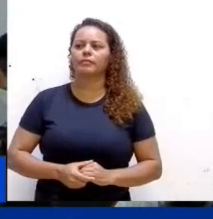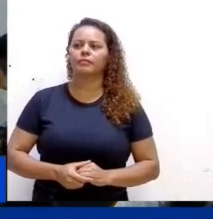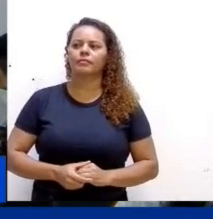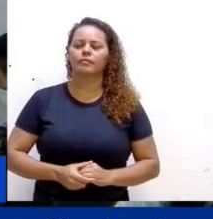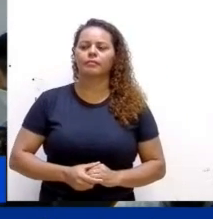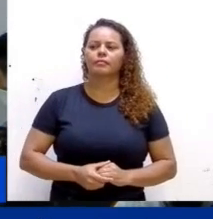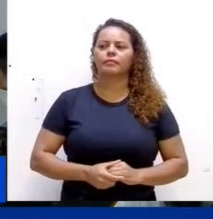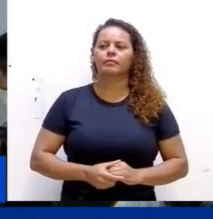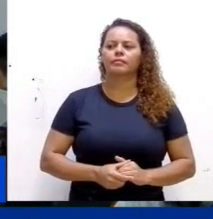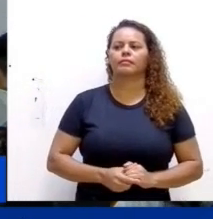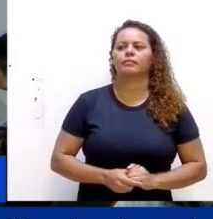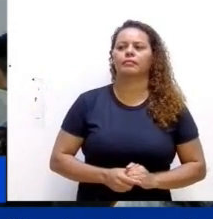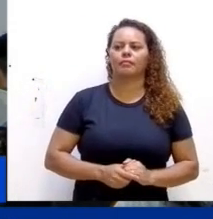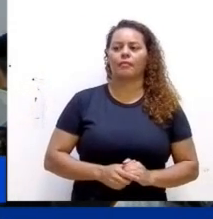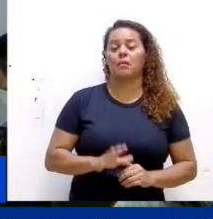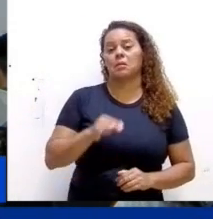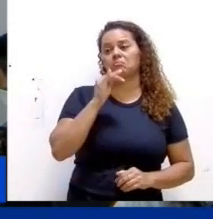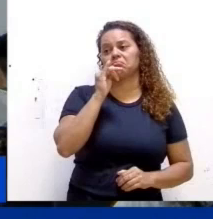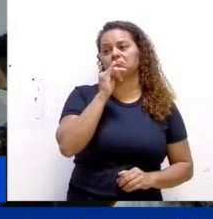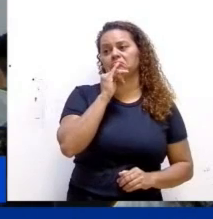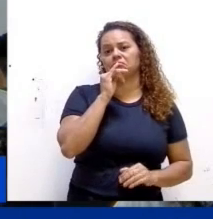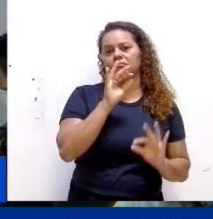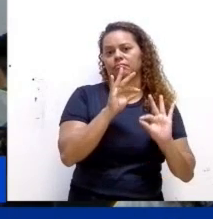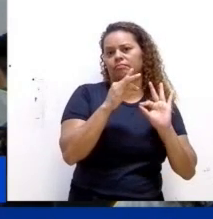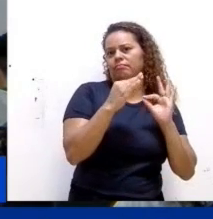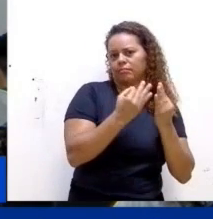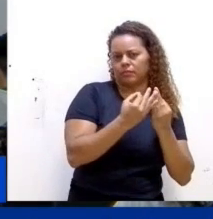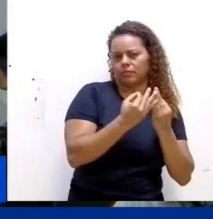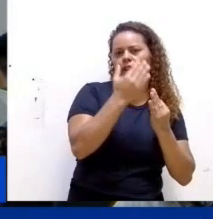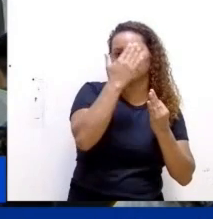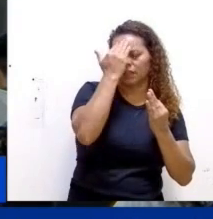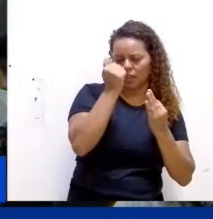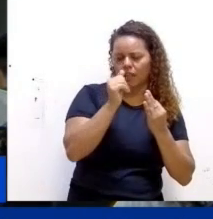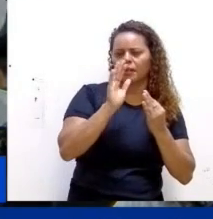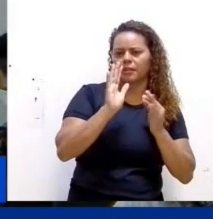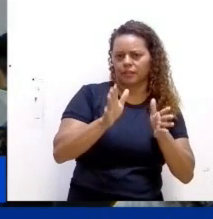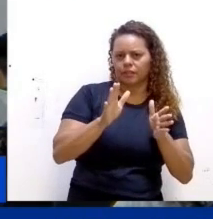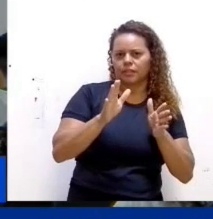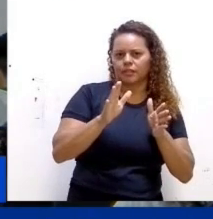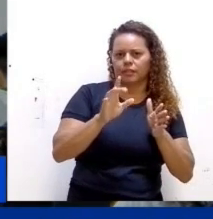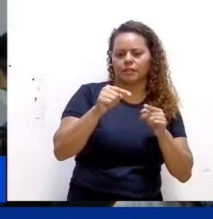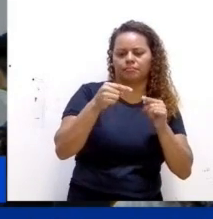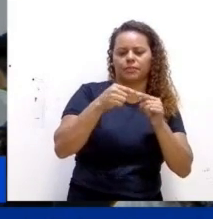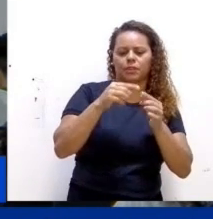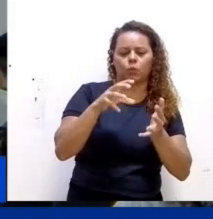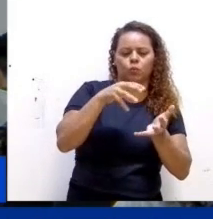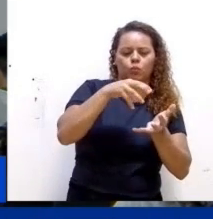Qual é essa família? Eu já entendi que família é um núcleo